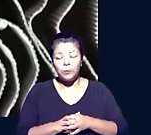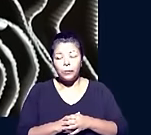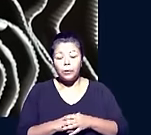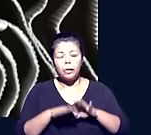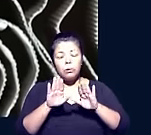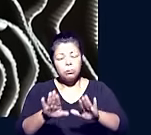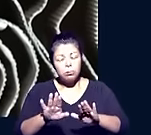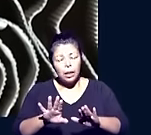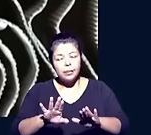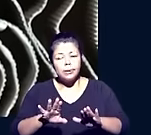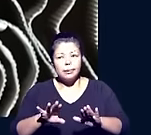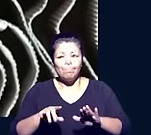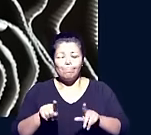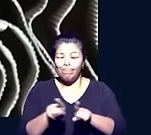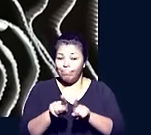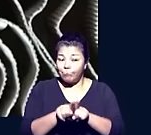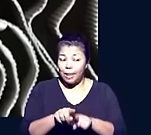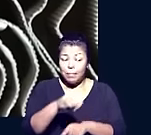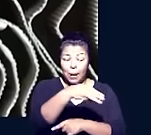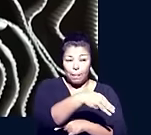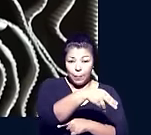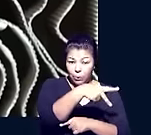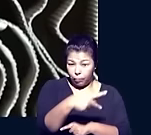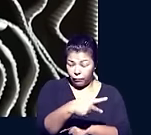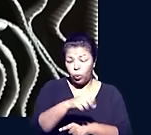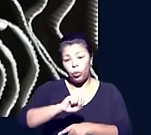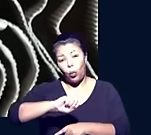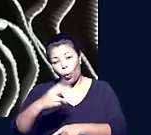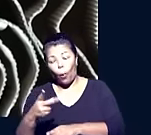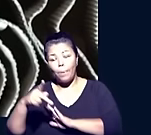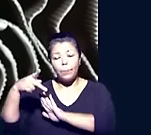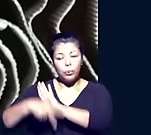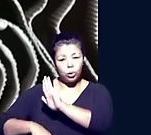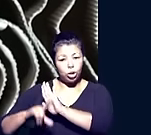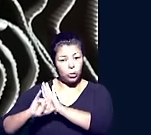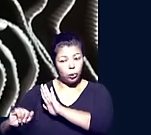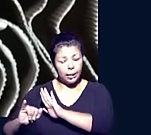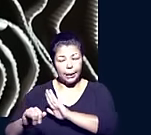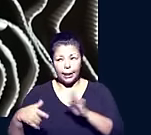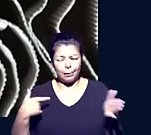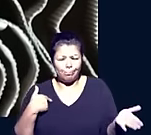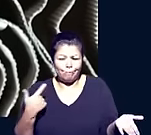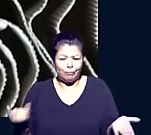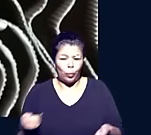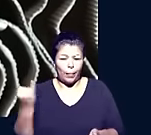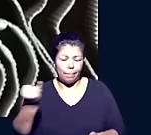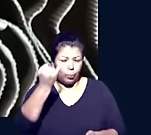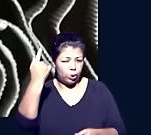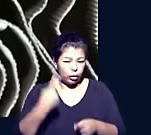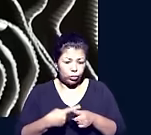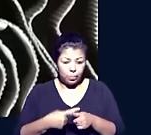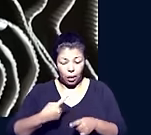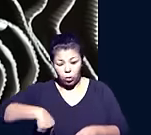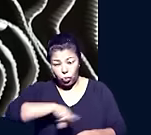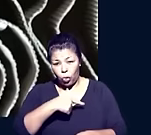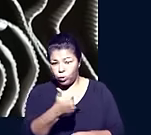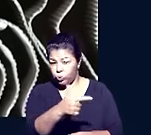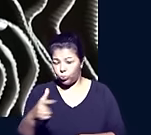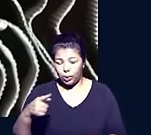fato de ser medida provisória ou projeto de lei nesse momento é relevante Porque nós não temos ainda eh acordo de mérito e